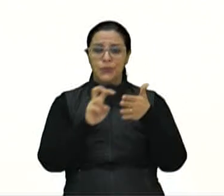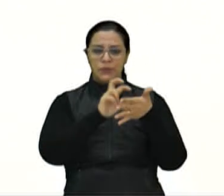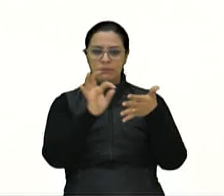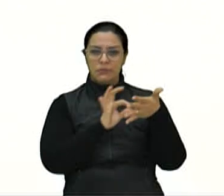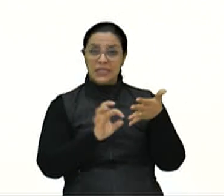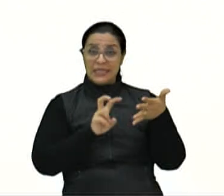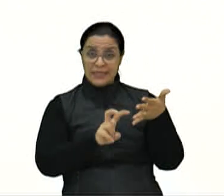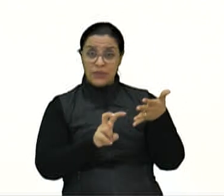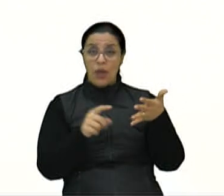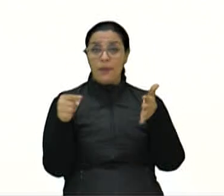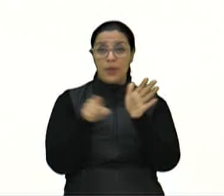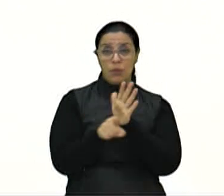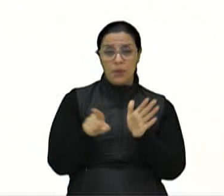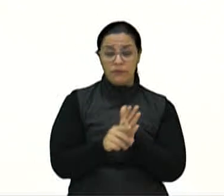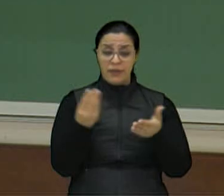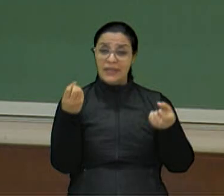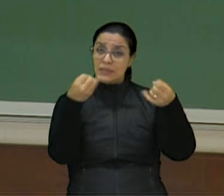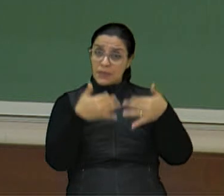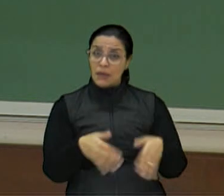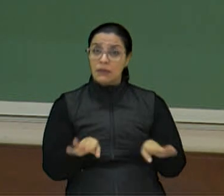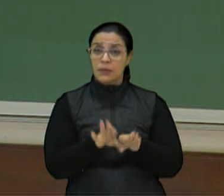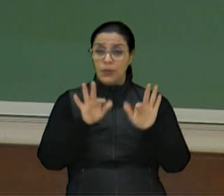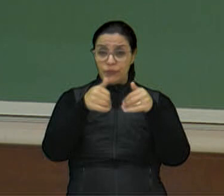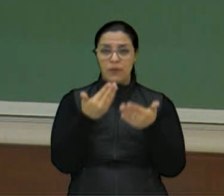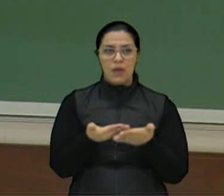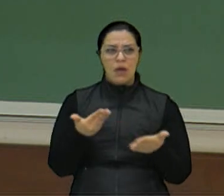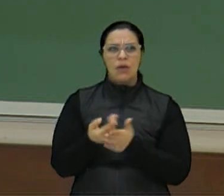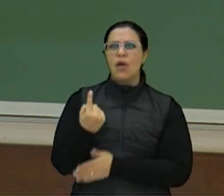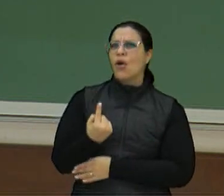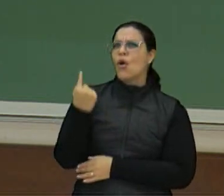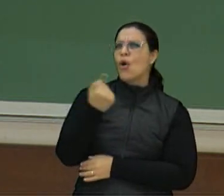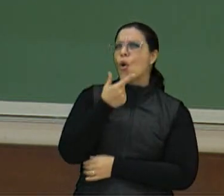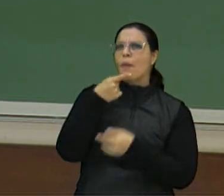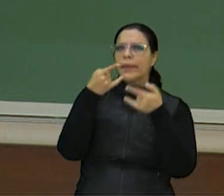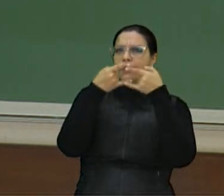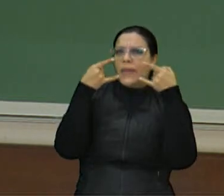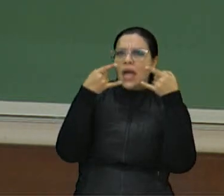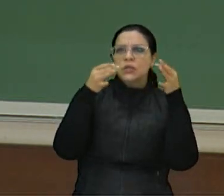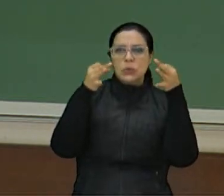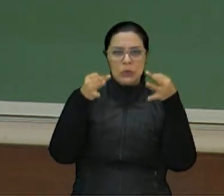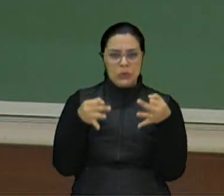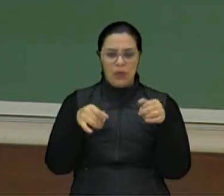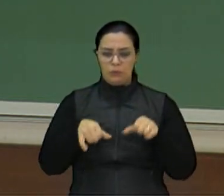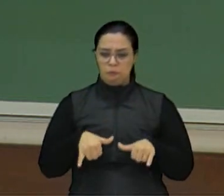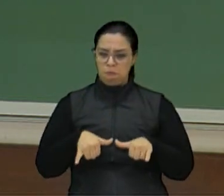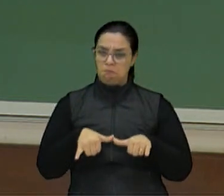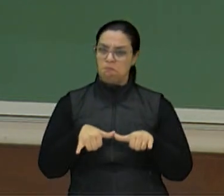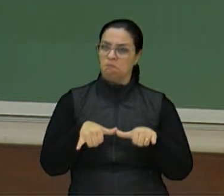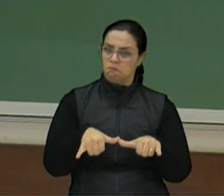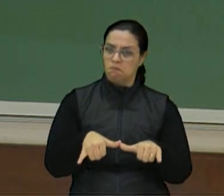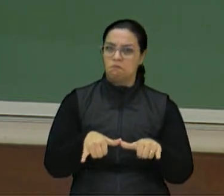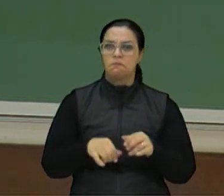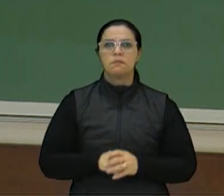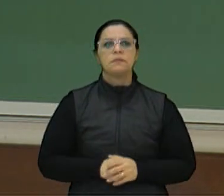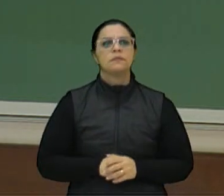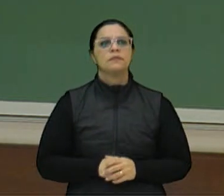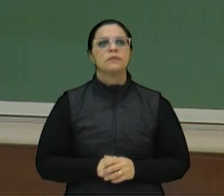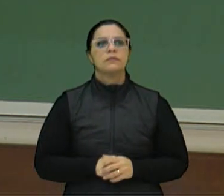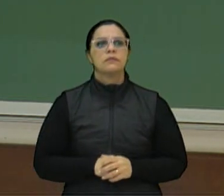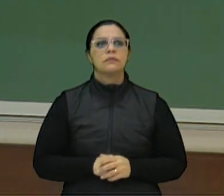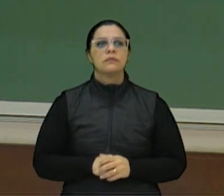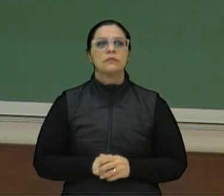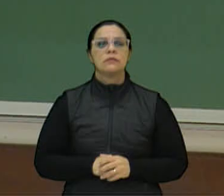dessas duas perguntas aí. E olhe para esse senhor usando máscara corretamente, né? No